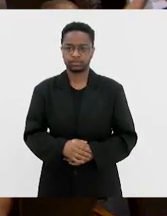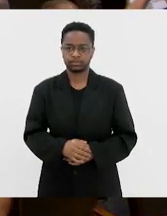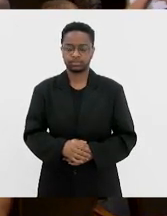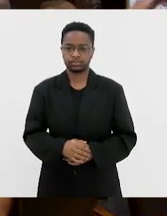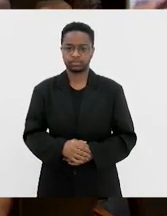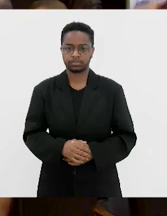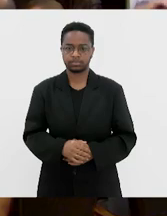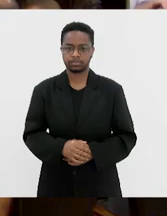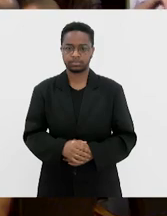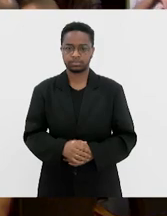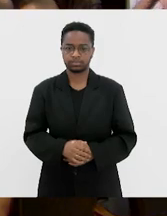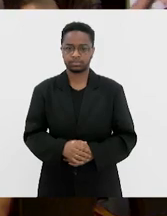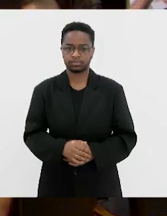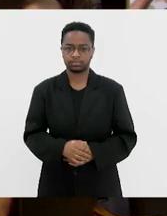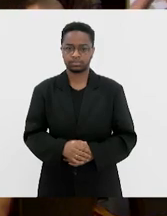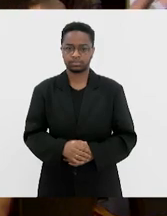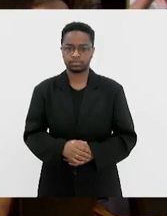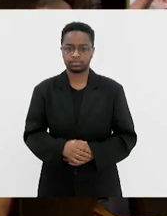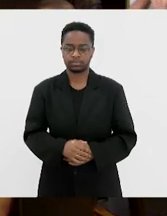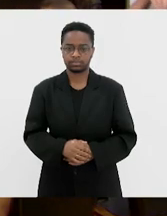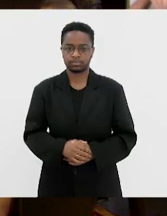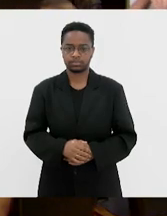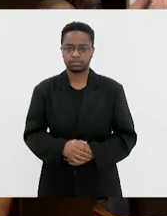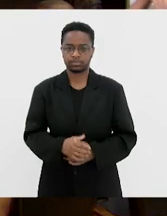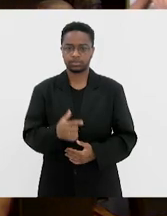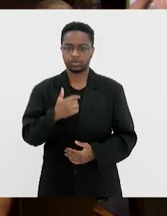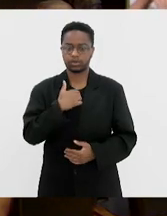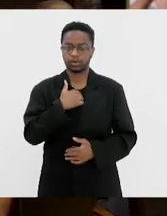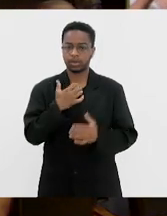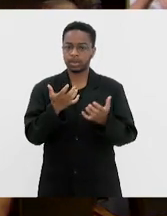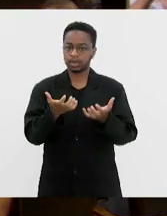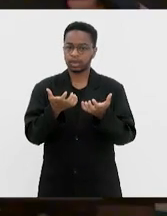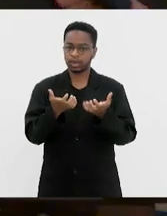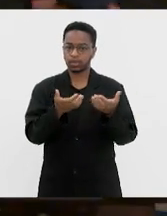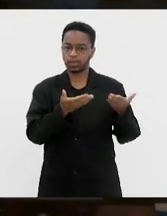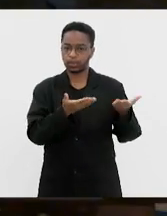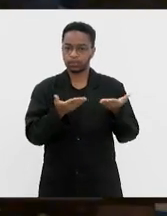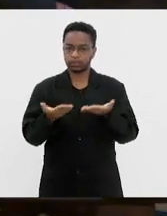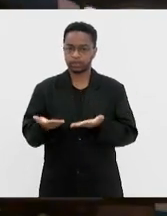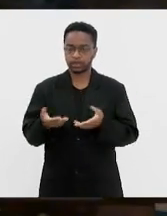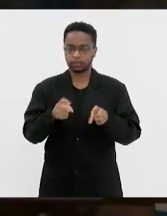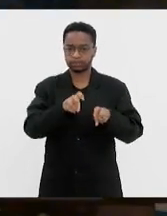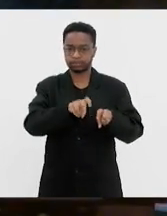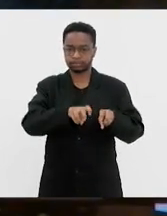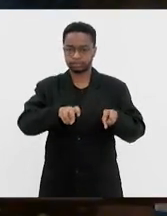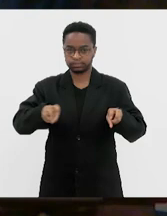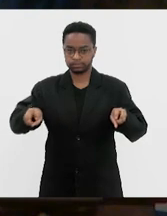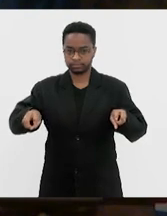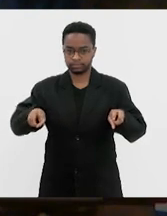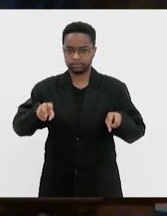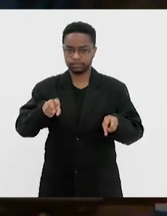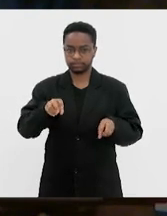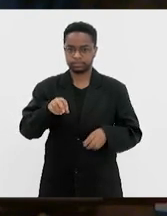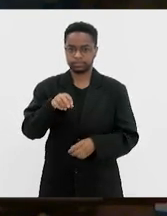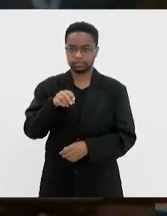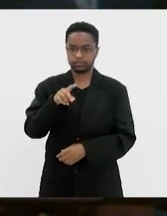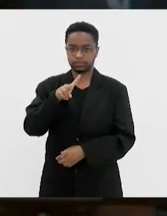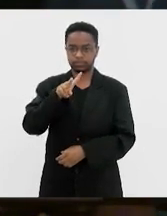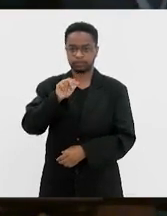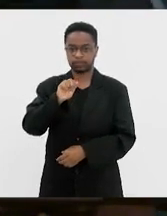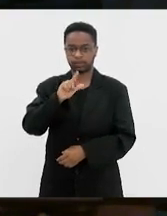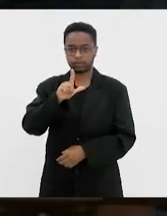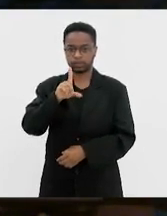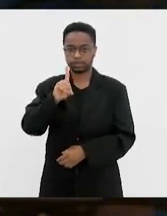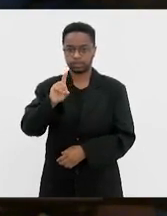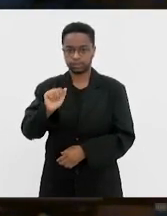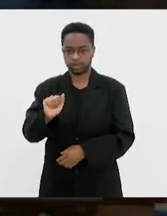Ah, tá. Queria convidar aqui para compor a mesa Walter de Almeida Paixão,